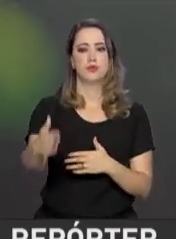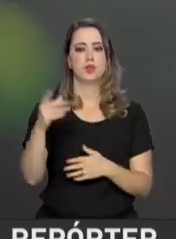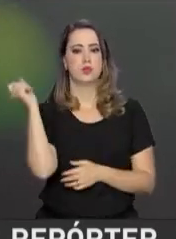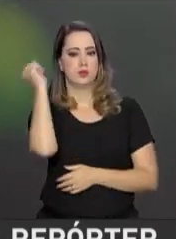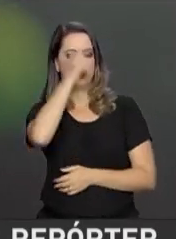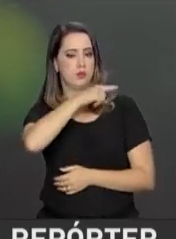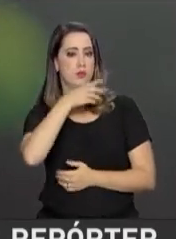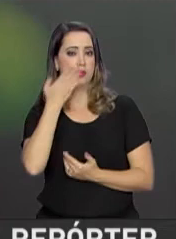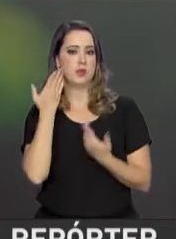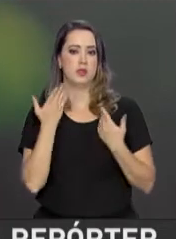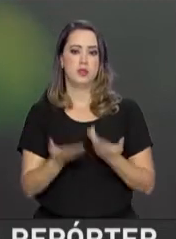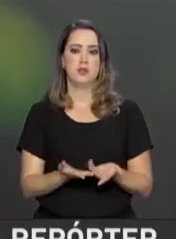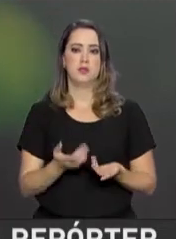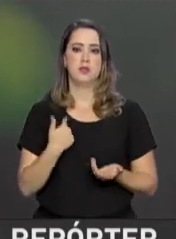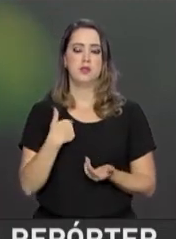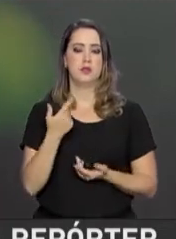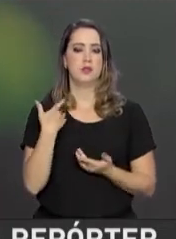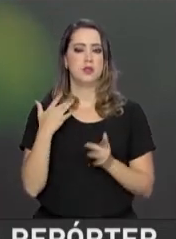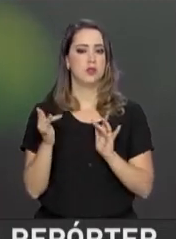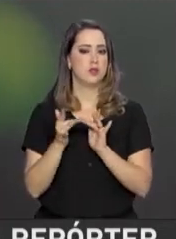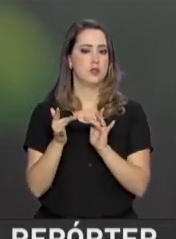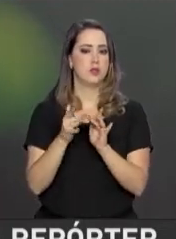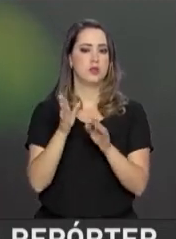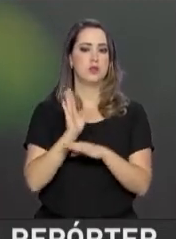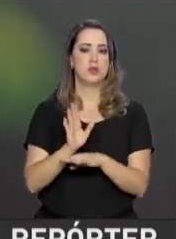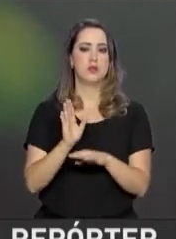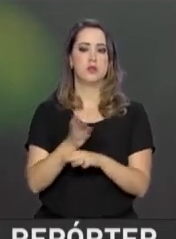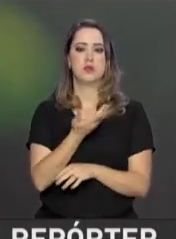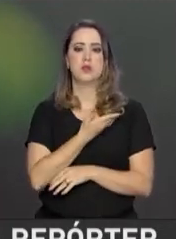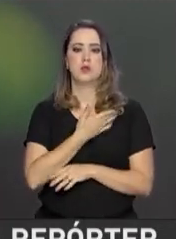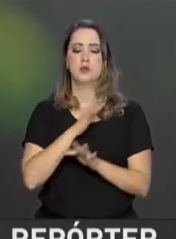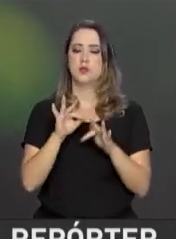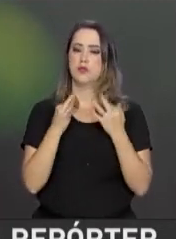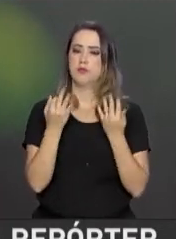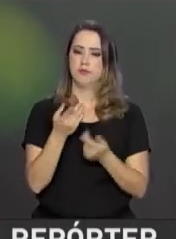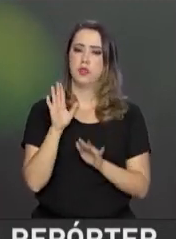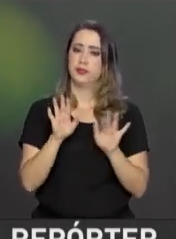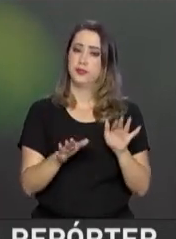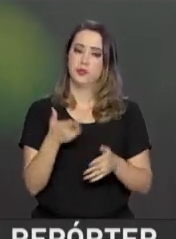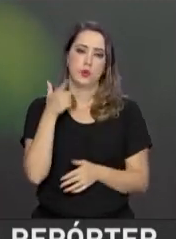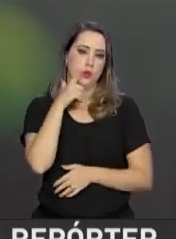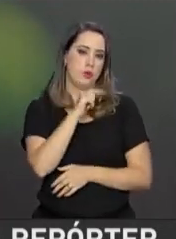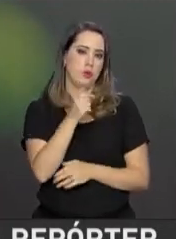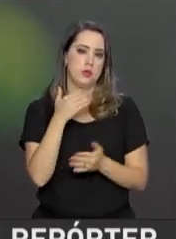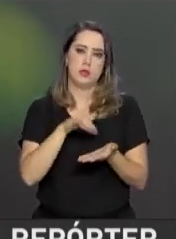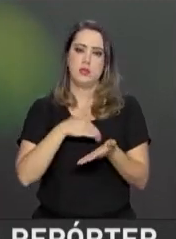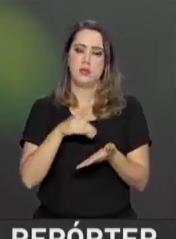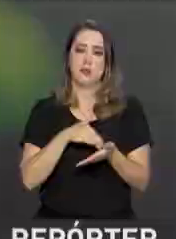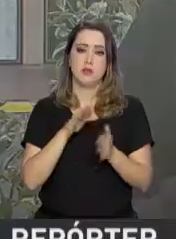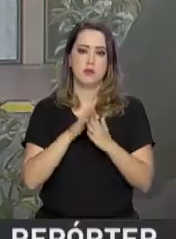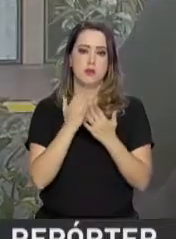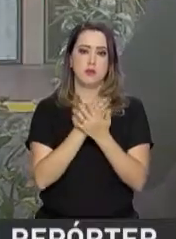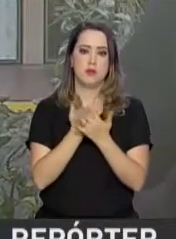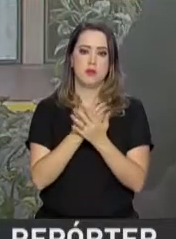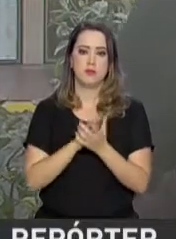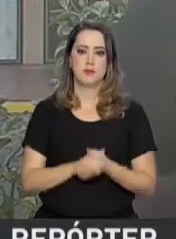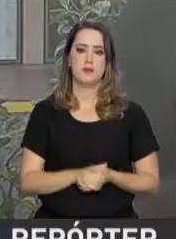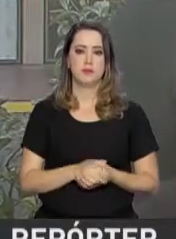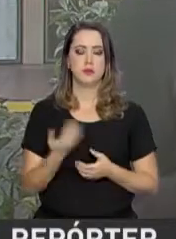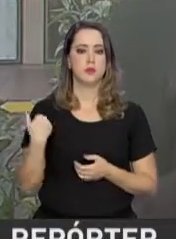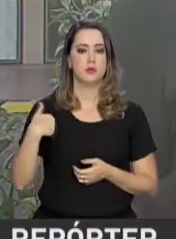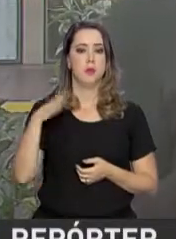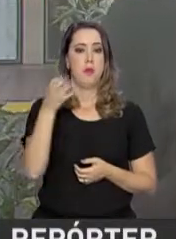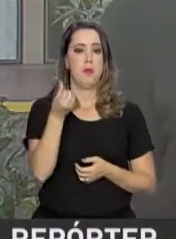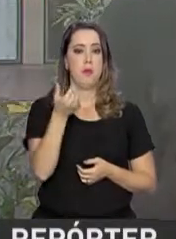difícil que só não contava com a ajuda de colegas e familiares sabem onde eles conseguiram matricular meu filho na escola mais de